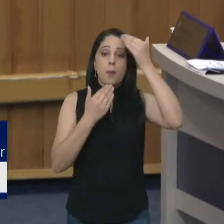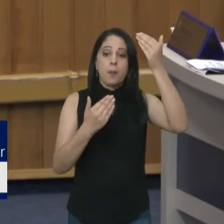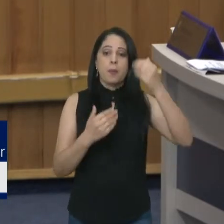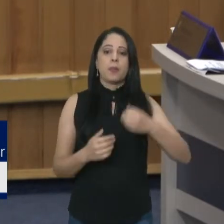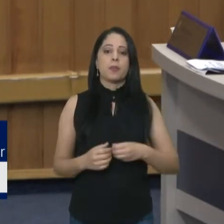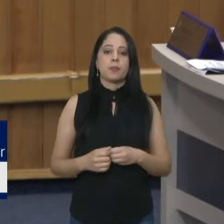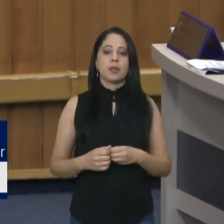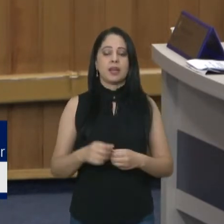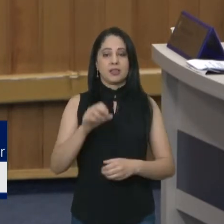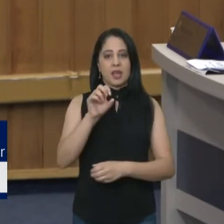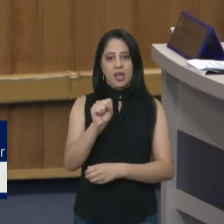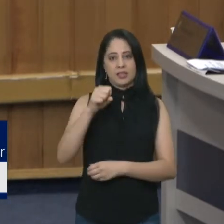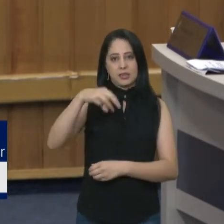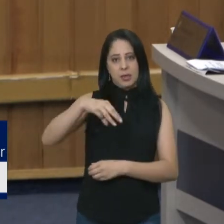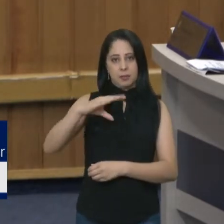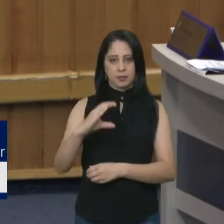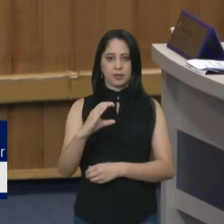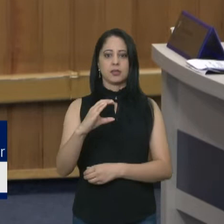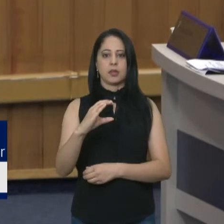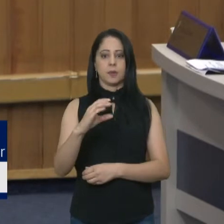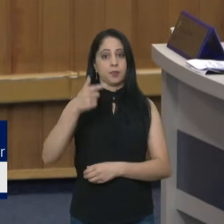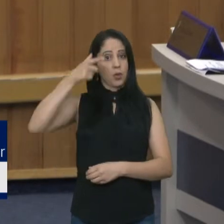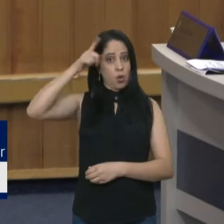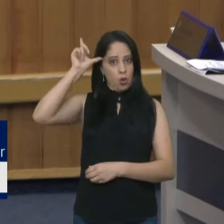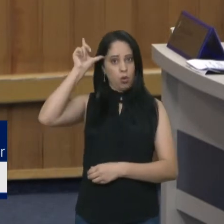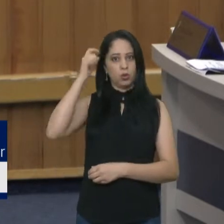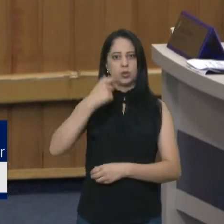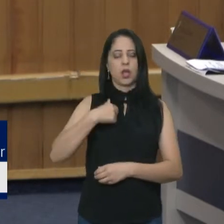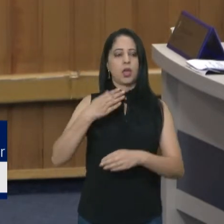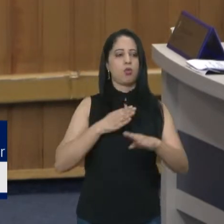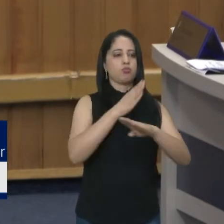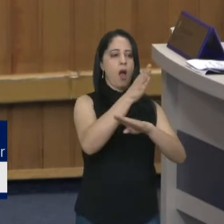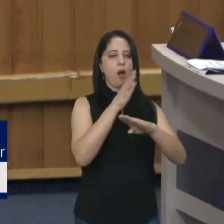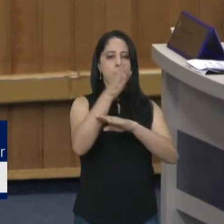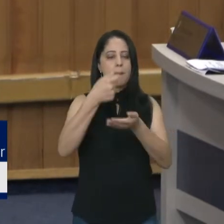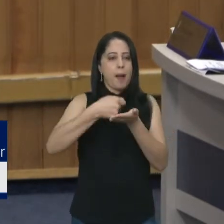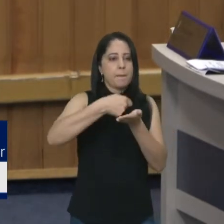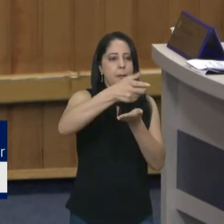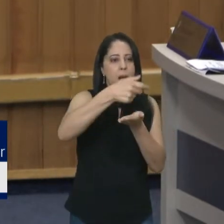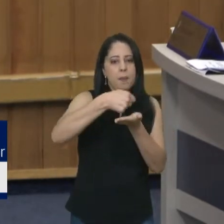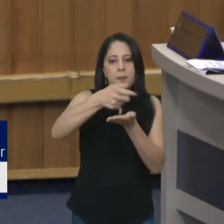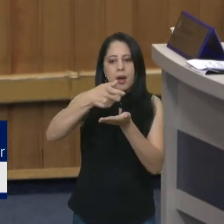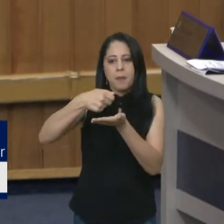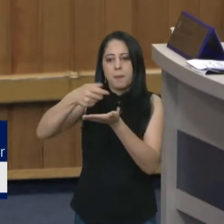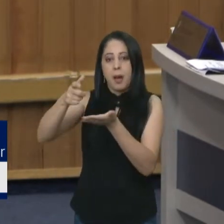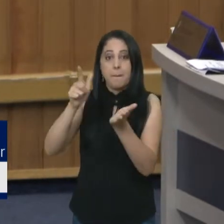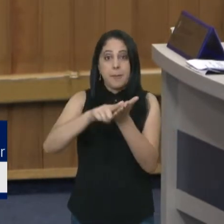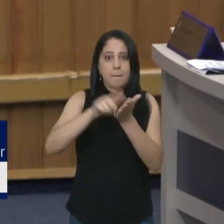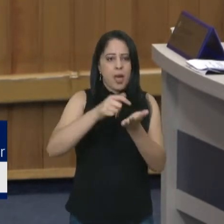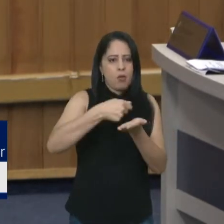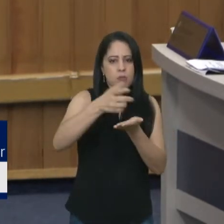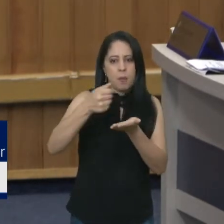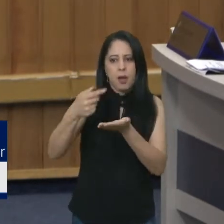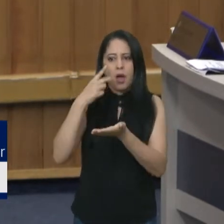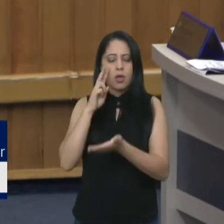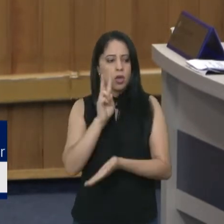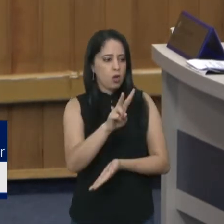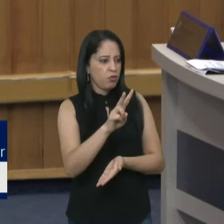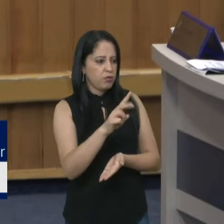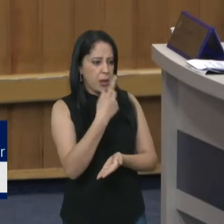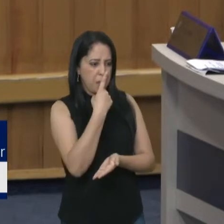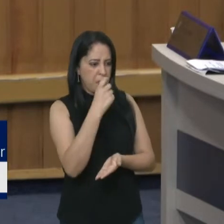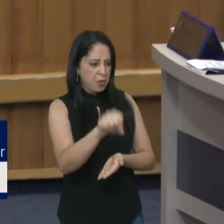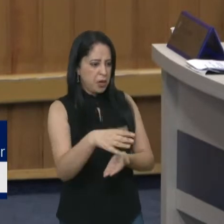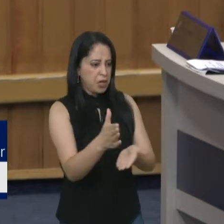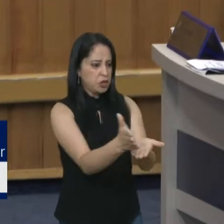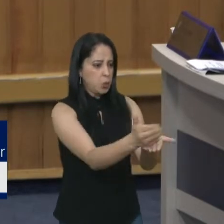a SMC. Essa semana, né, ontem estive panfletando lá o Jardim Morumbi, à noite, todos os lixos lá do Jardim Morumbi recolhidos,